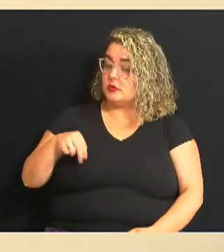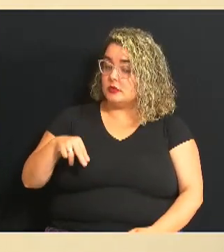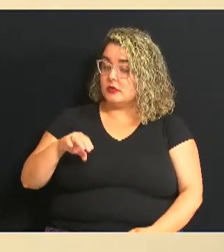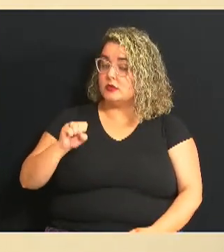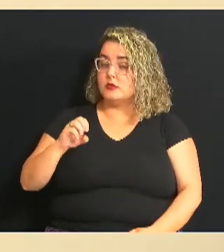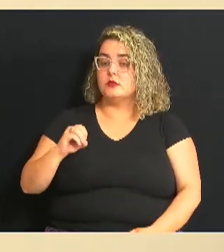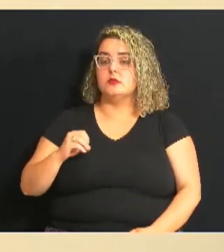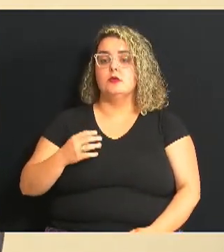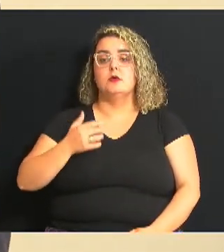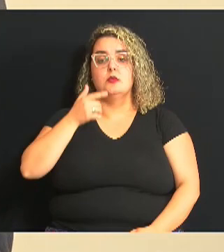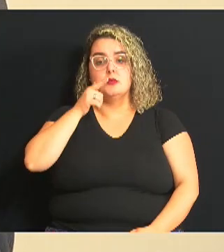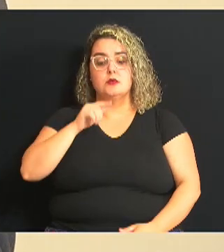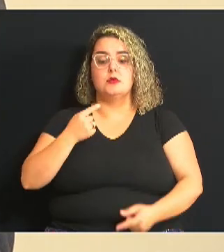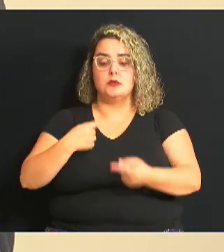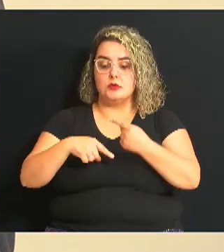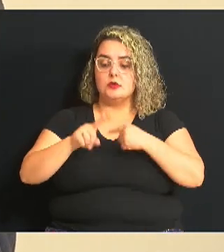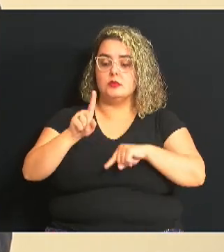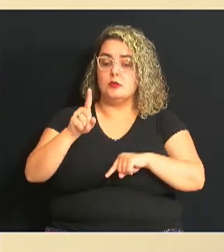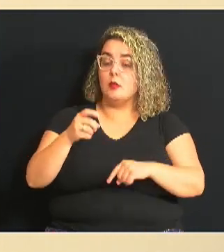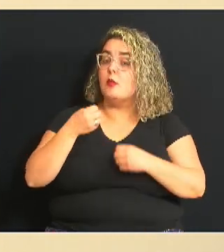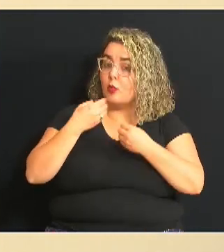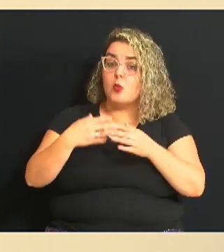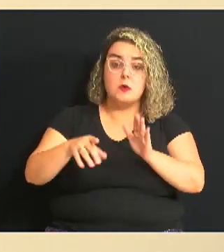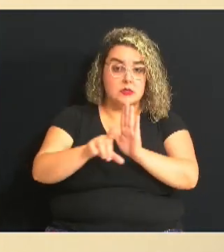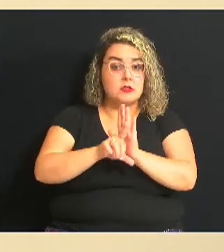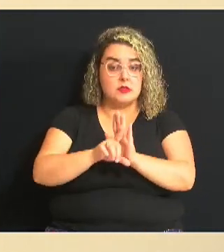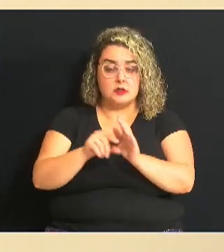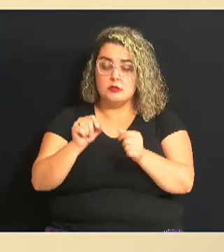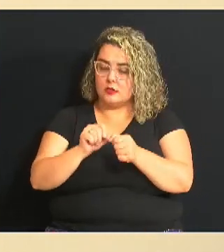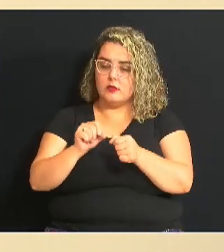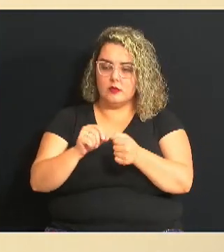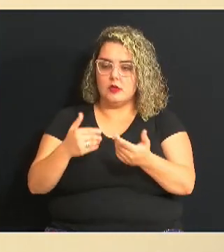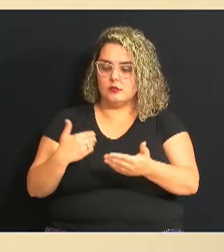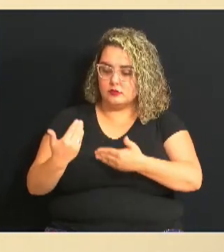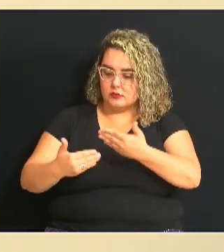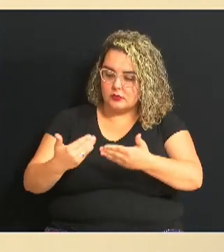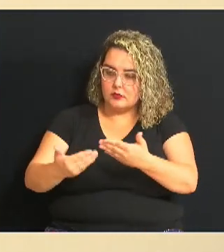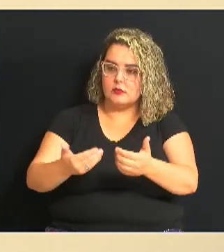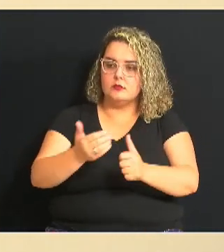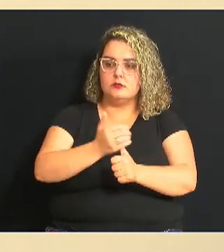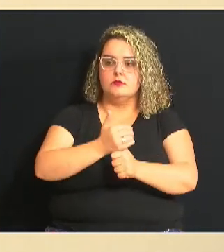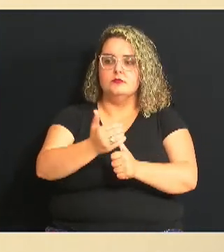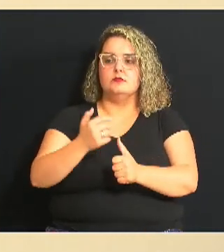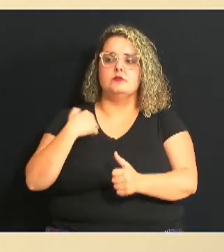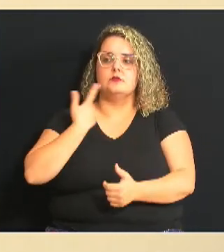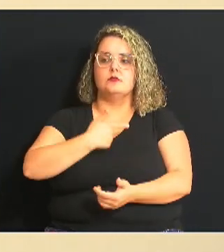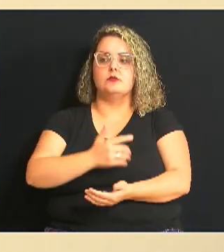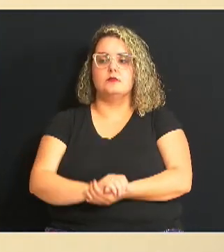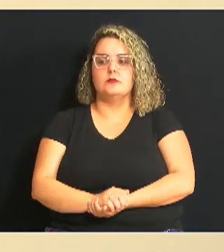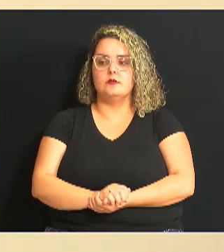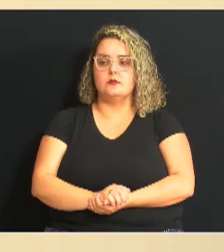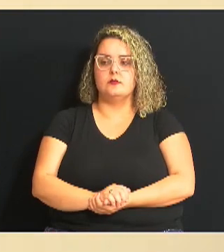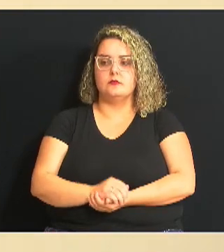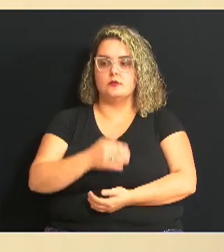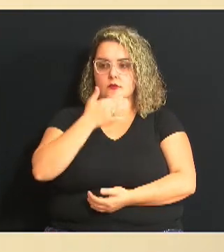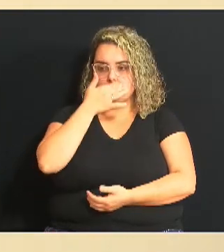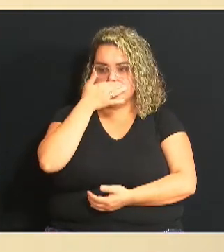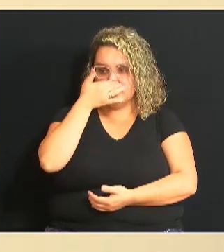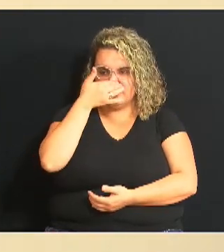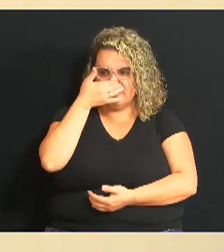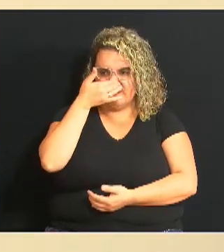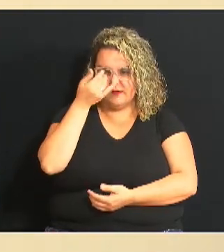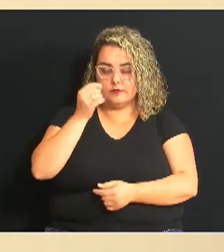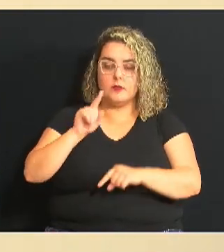e propor boas leis, como a gente tem feito no decorrer do nosso mandato. Uma outra atribuição importante